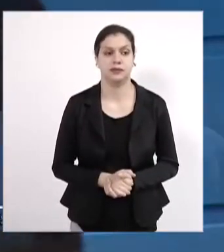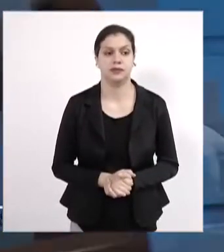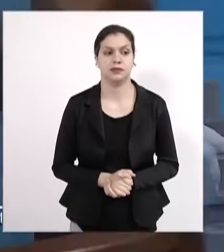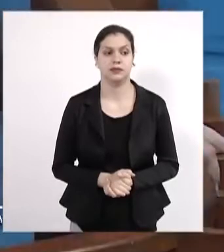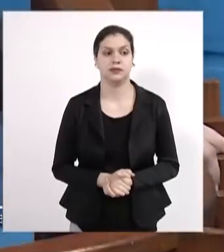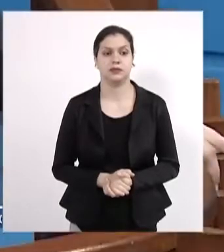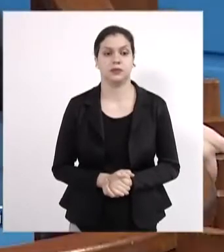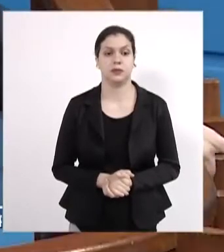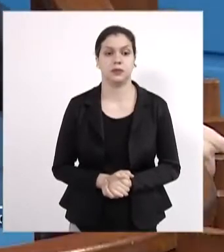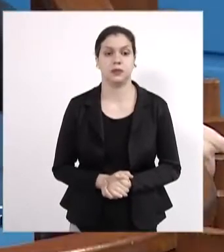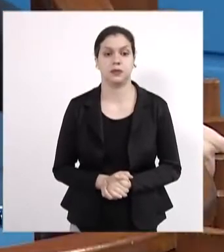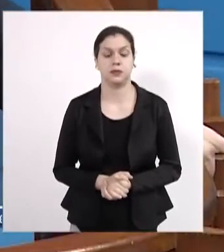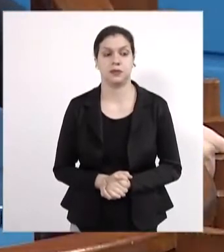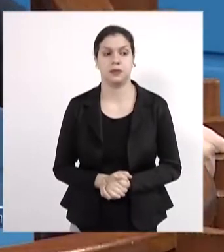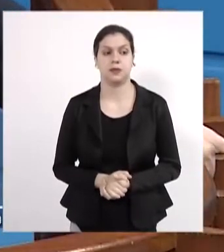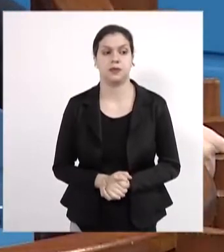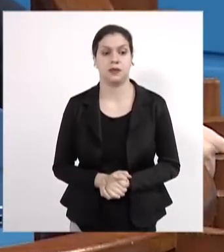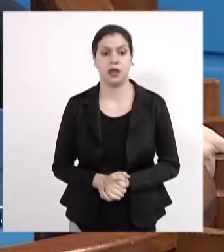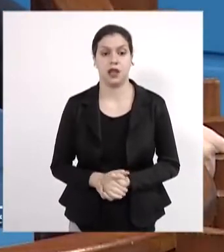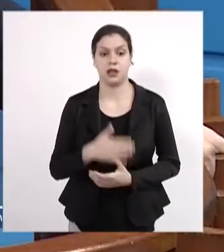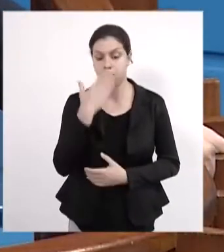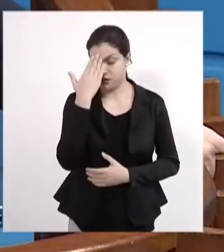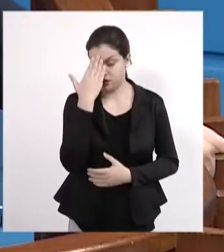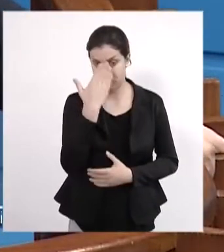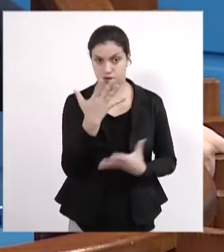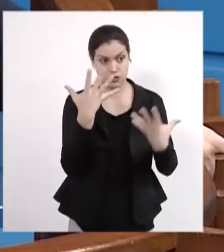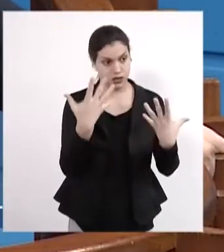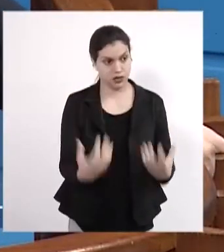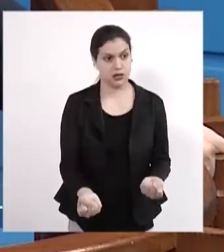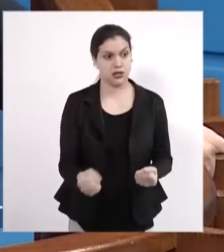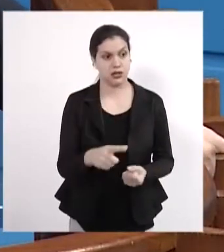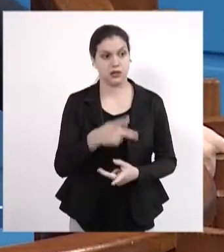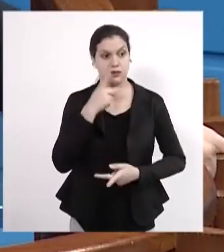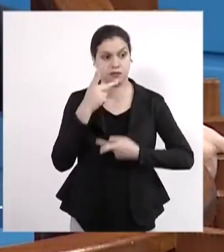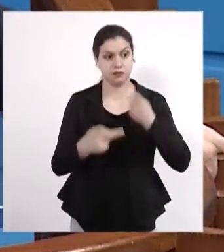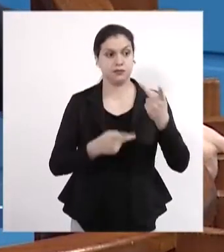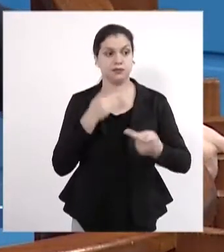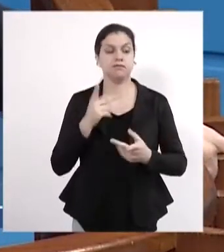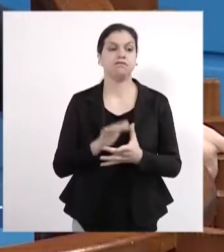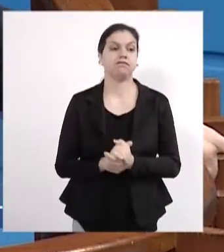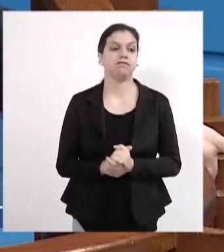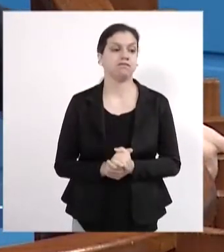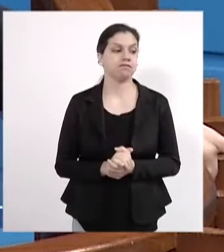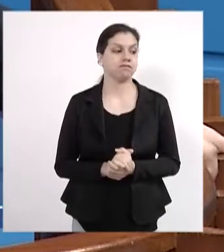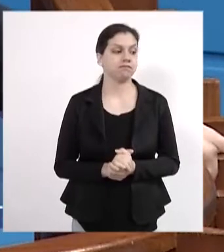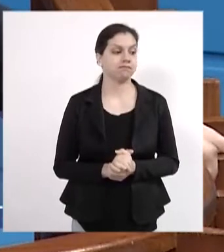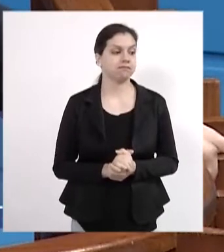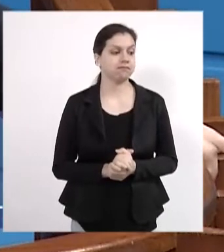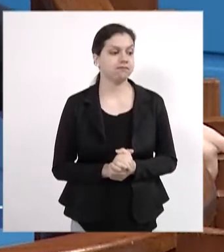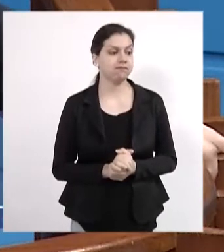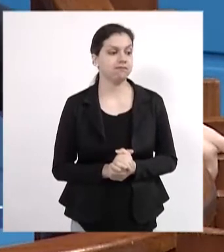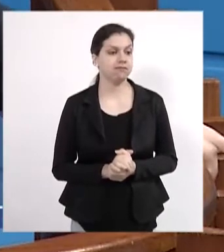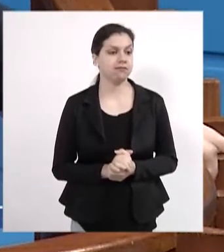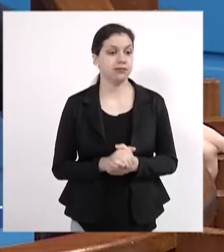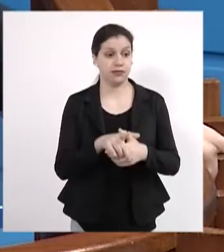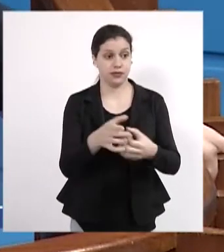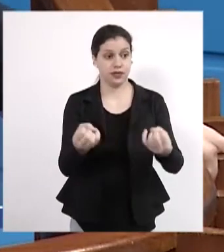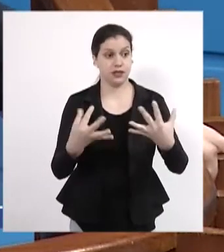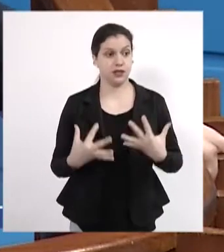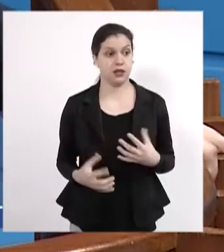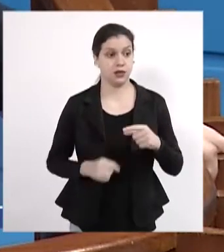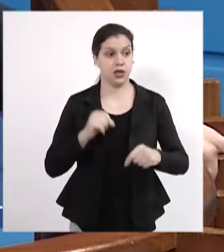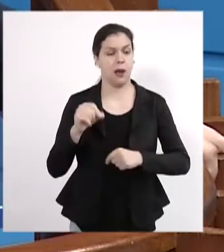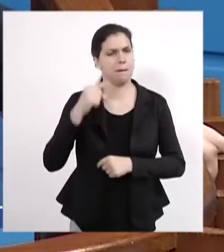parte. Eu agradeço a parte de Vossa Excelência, incorporo no meu pronunciamento e, durante a fala de Vossa Excelência, eu